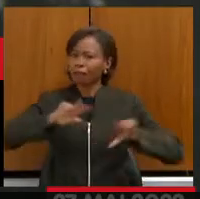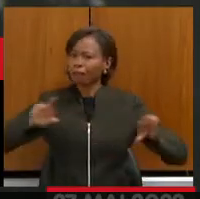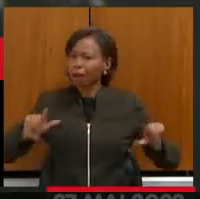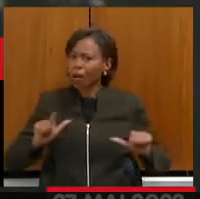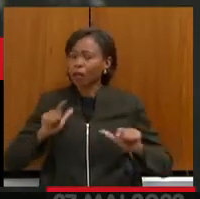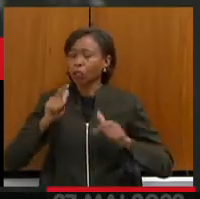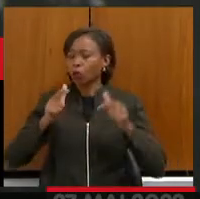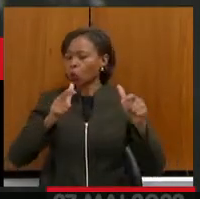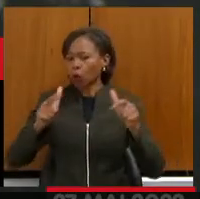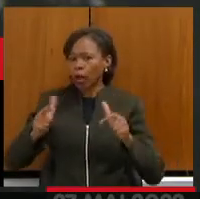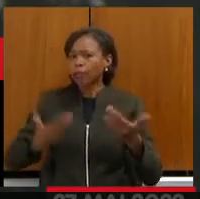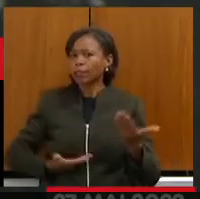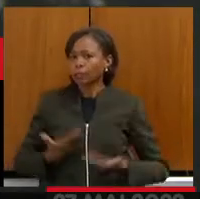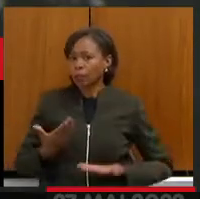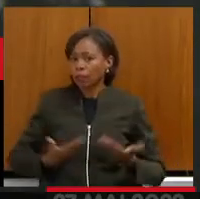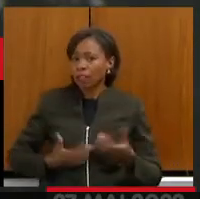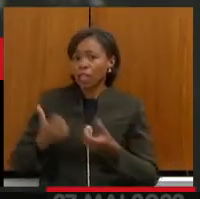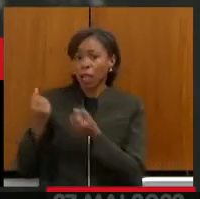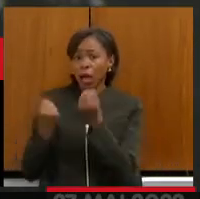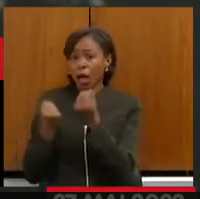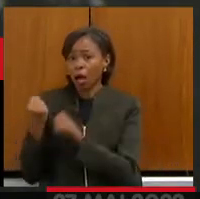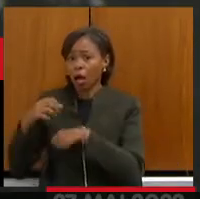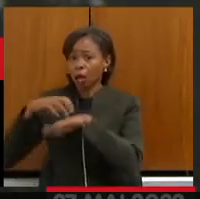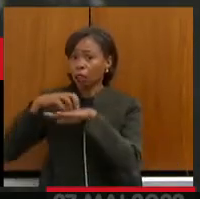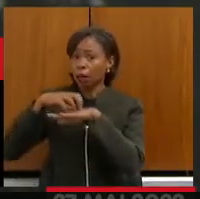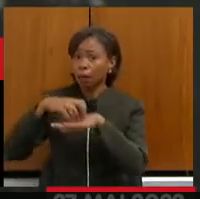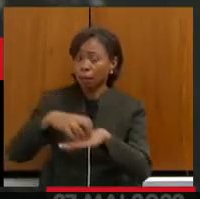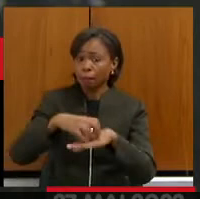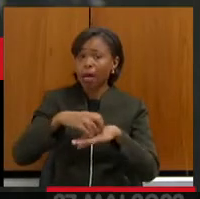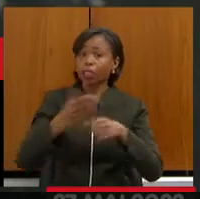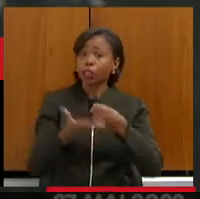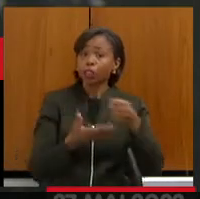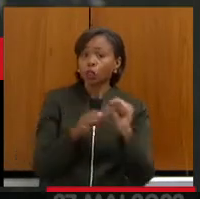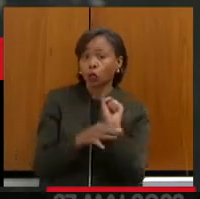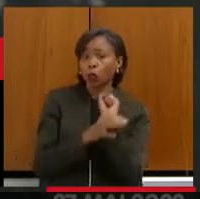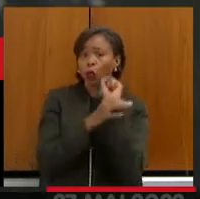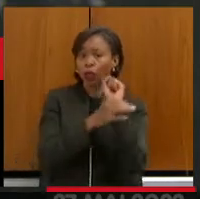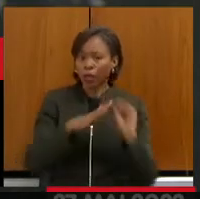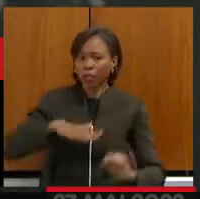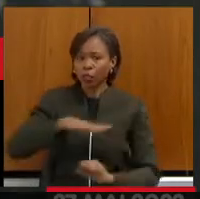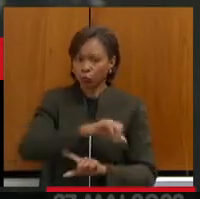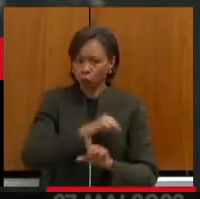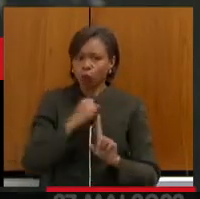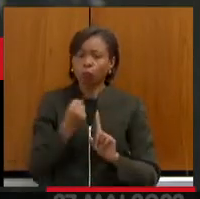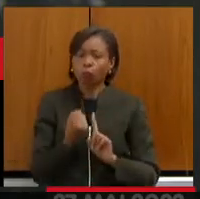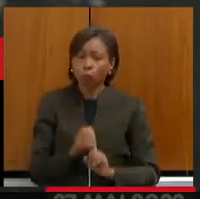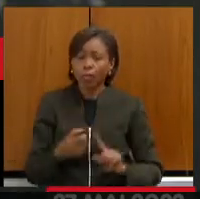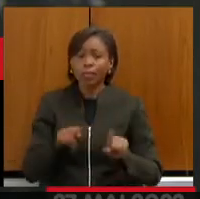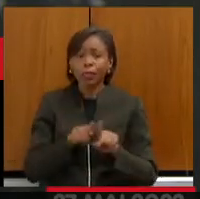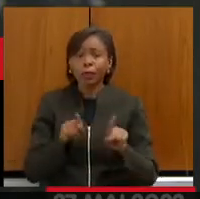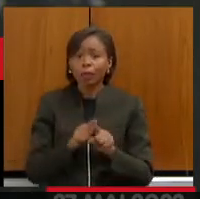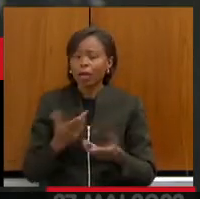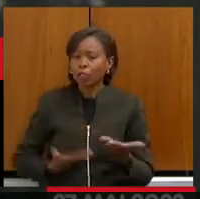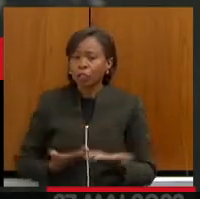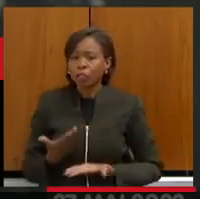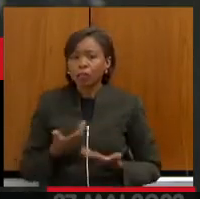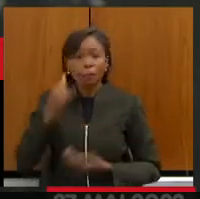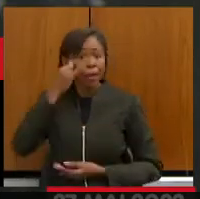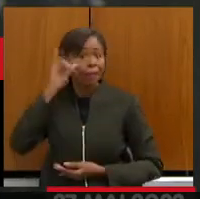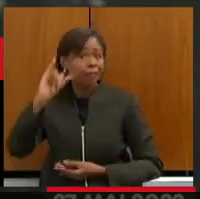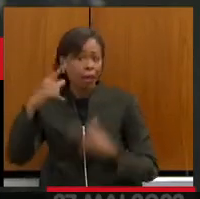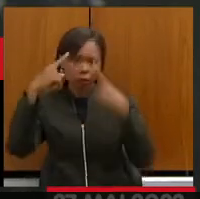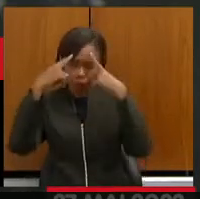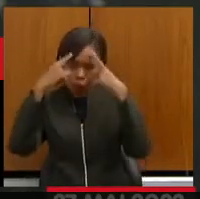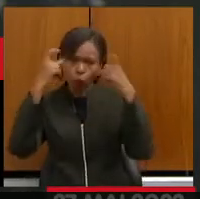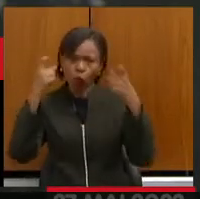na rádio patrulha na base de segurança Comunitária e no serviço que representam a Patrulha de prevenção à violência